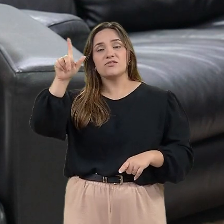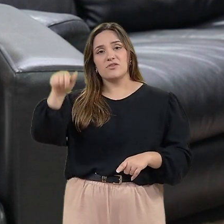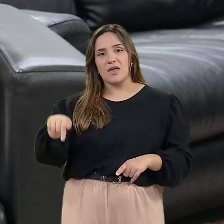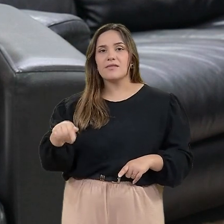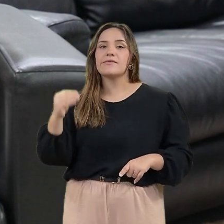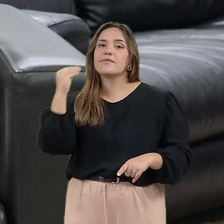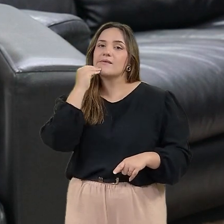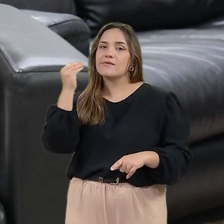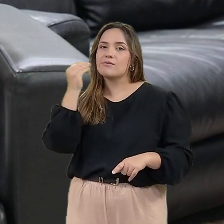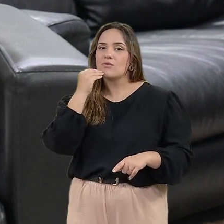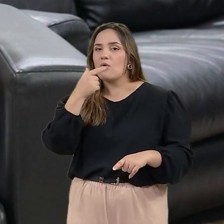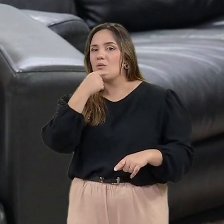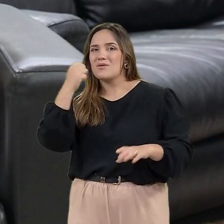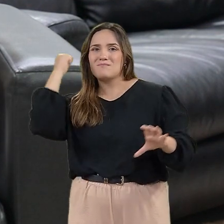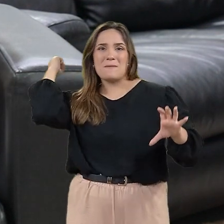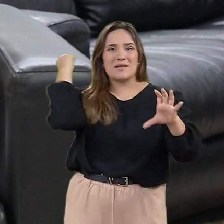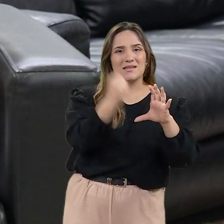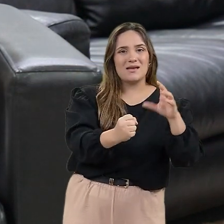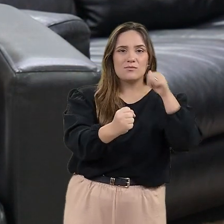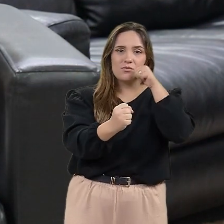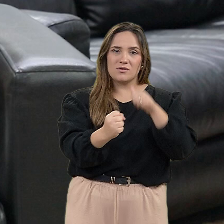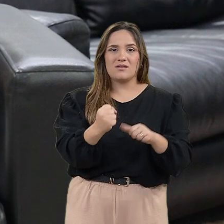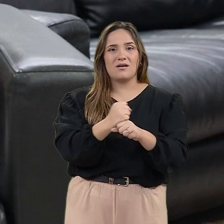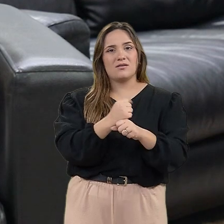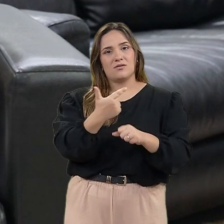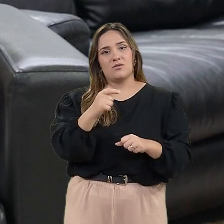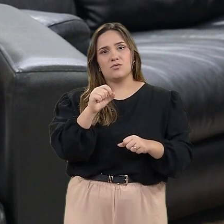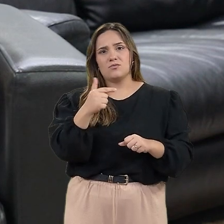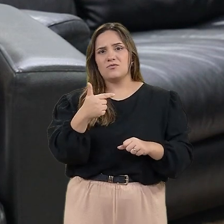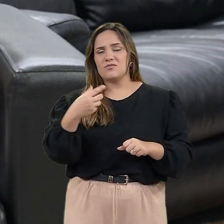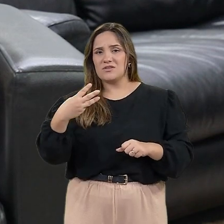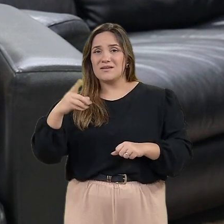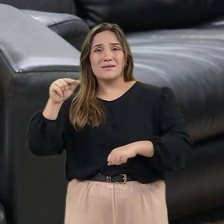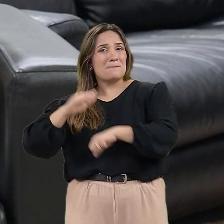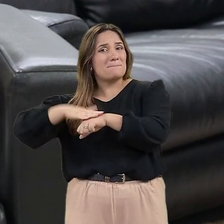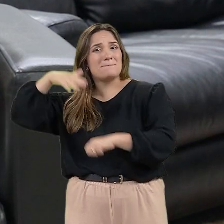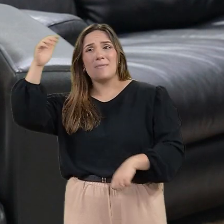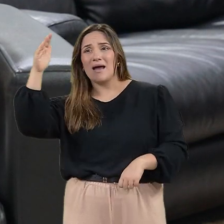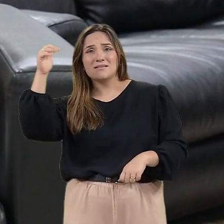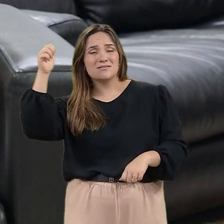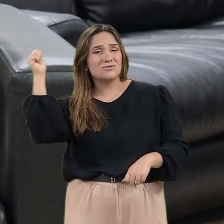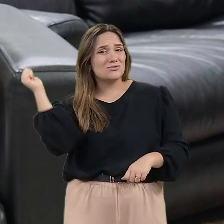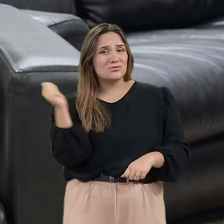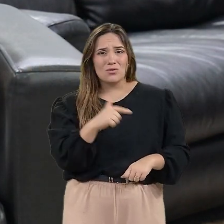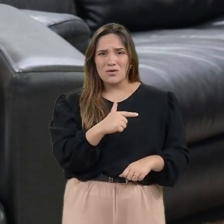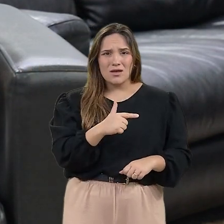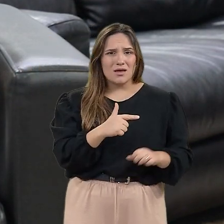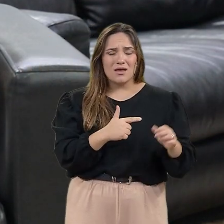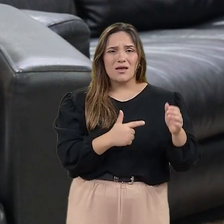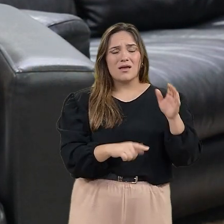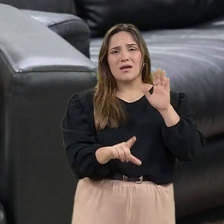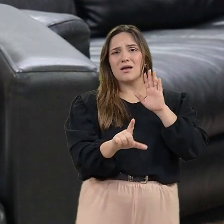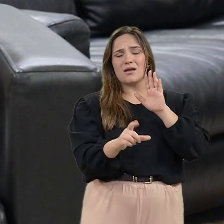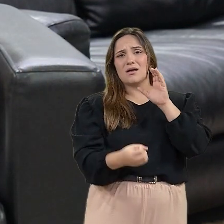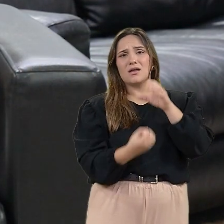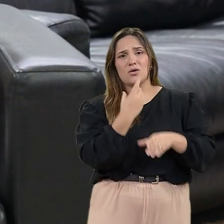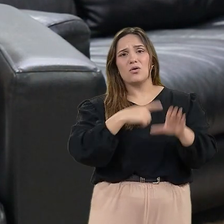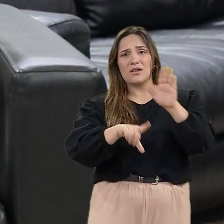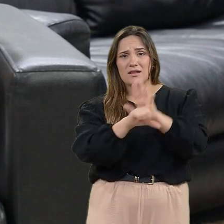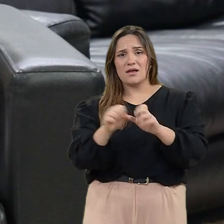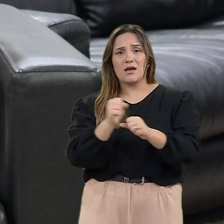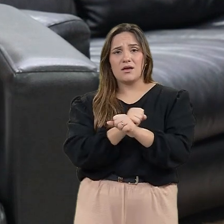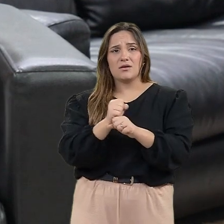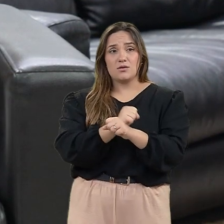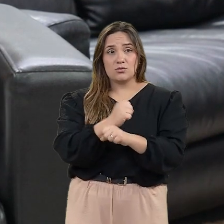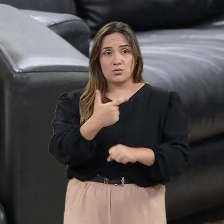tentativa de feminicídio em 2023. O maior registro desde a sanção da lei que tipifica o crime em